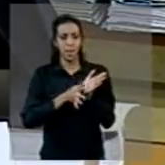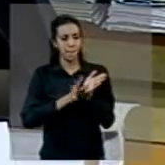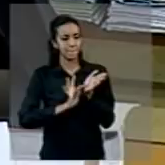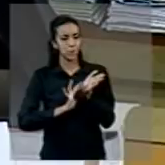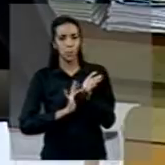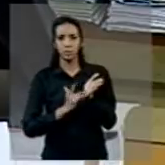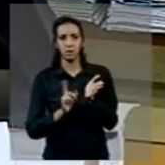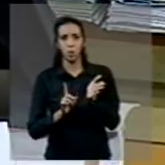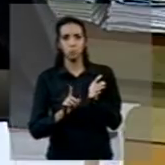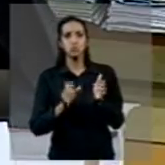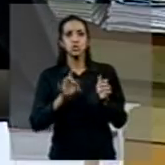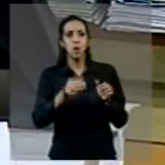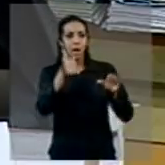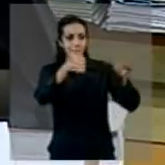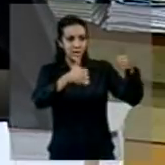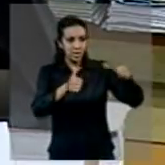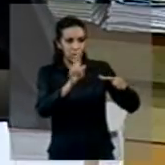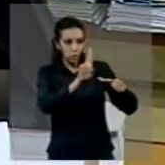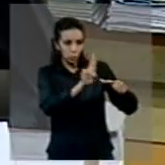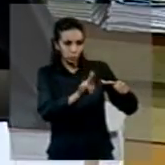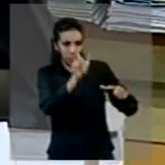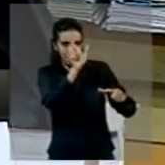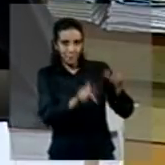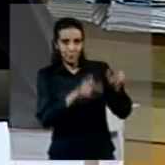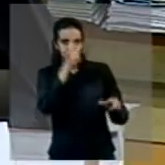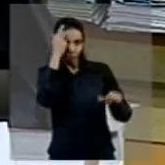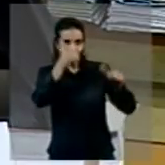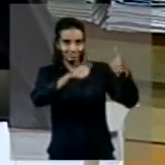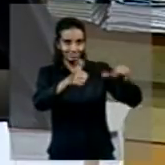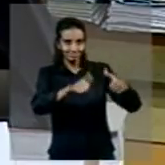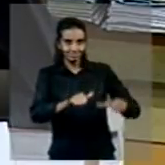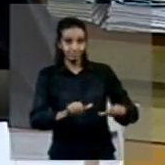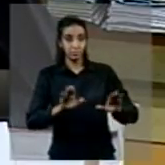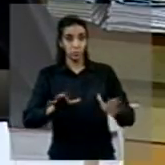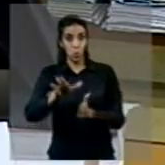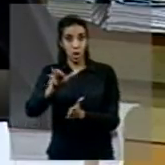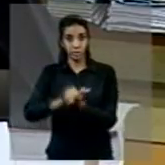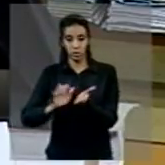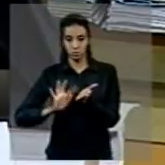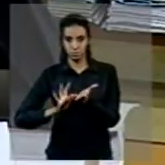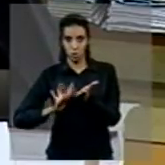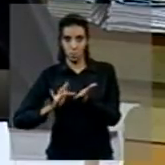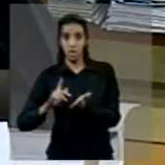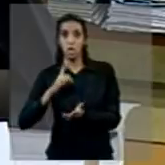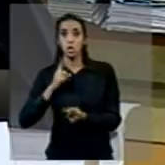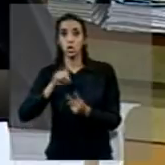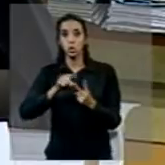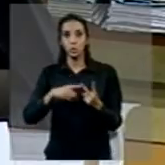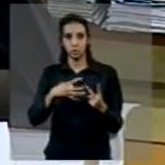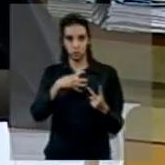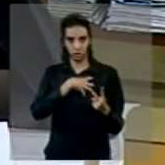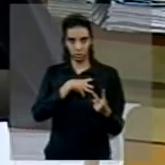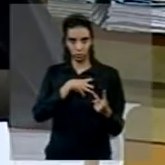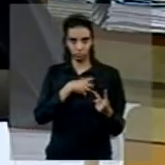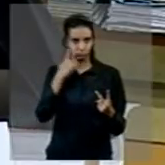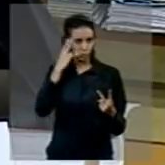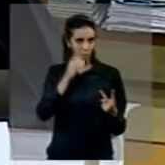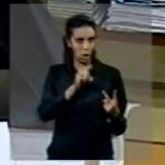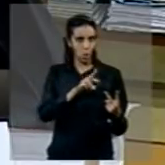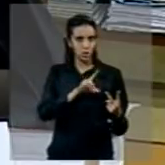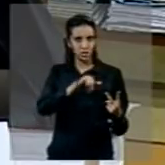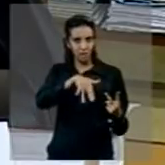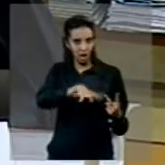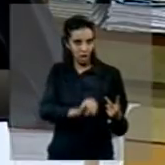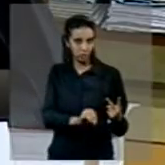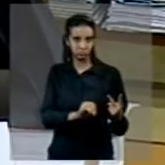eleitorado. Explico. O cadastramento biométrico é realizado de duas formas: ordinariamente, acompanhando os serviços